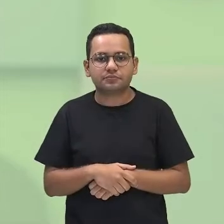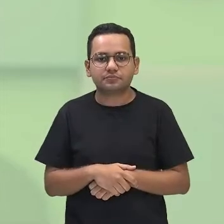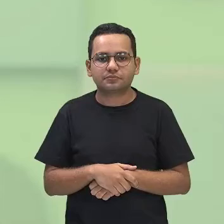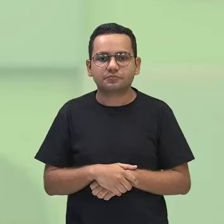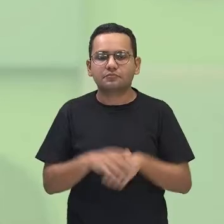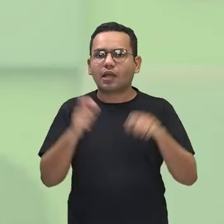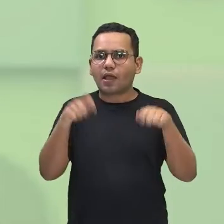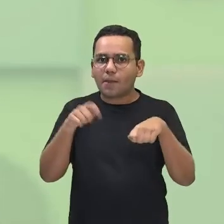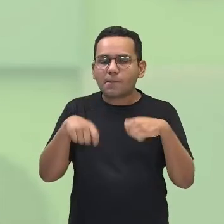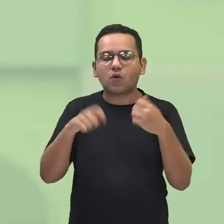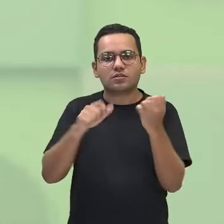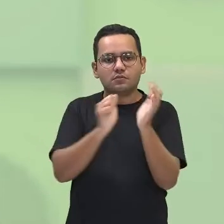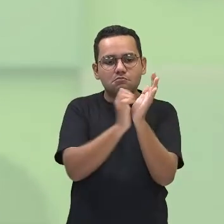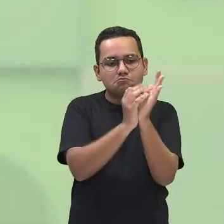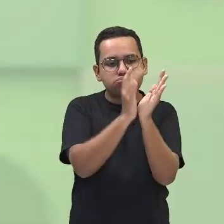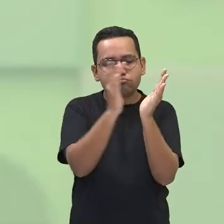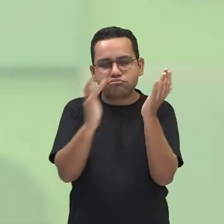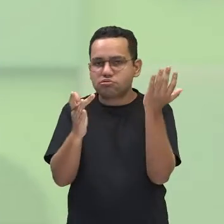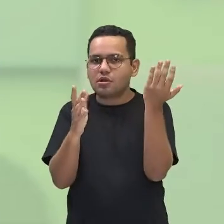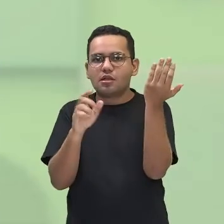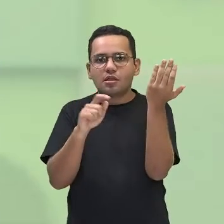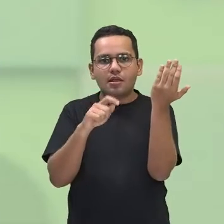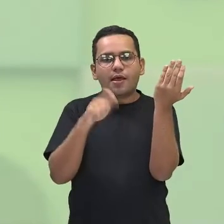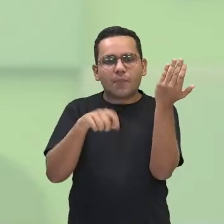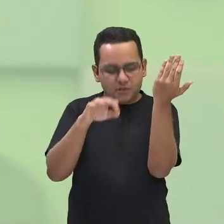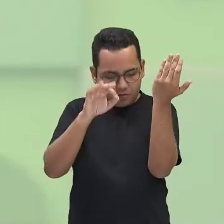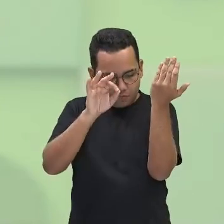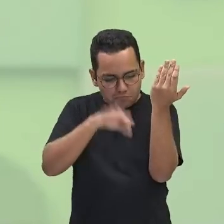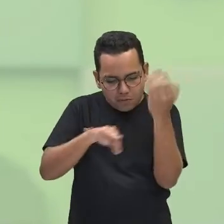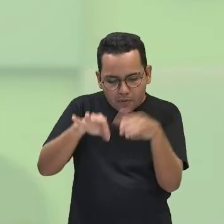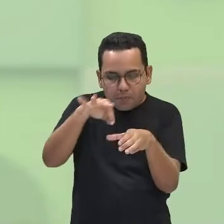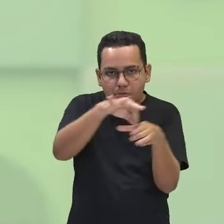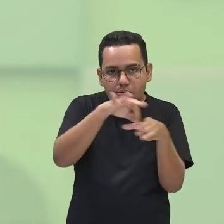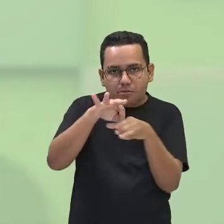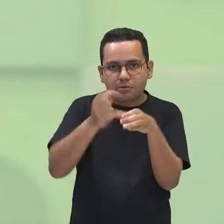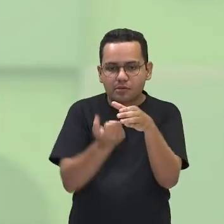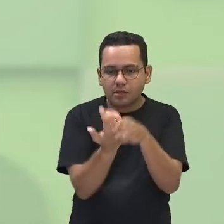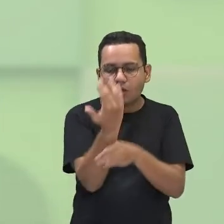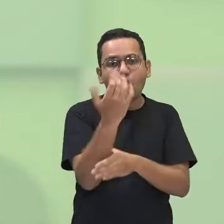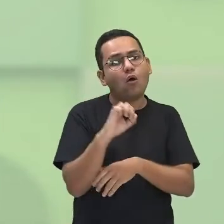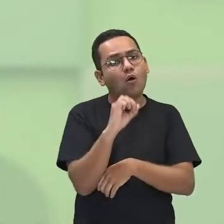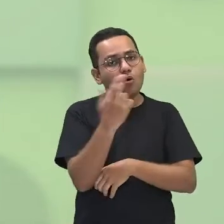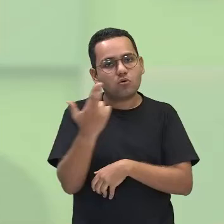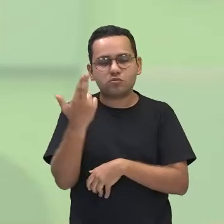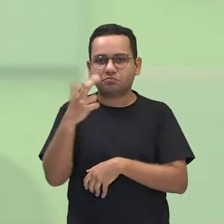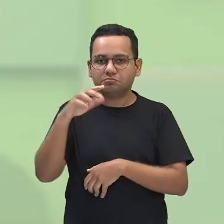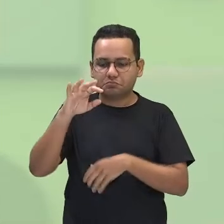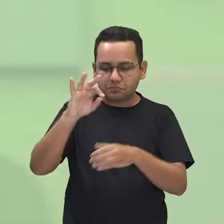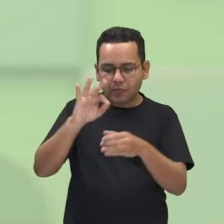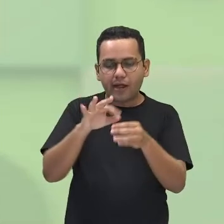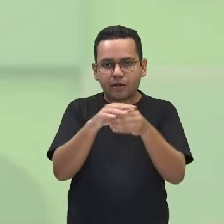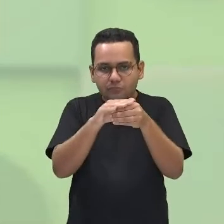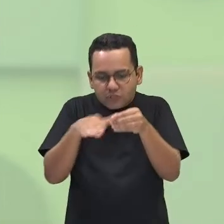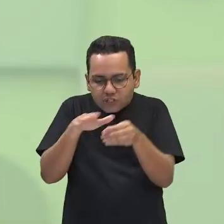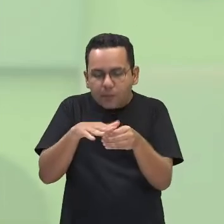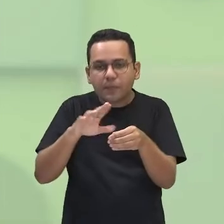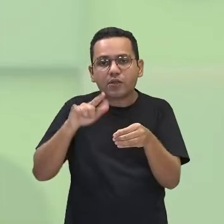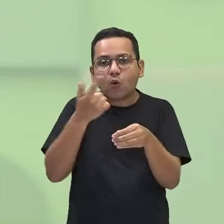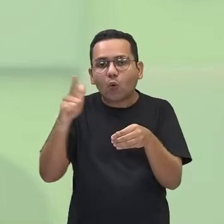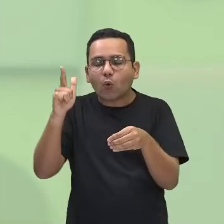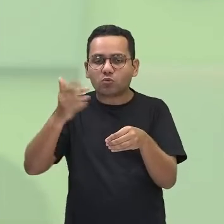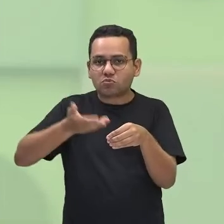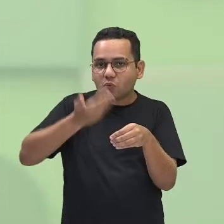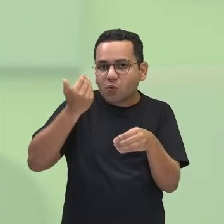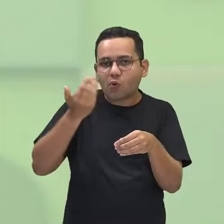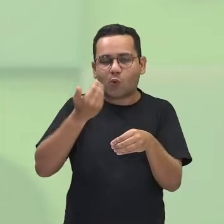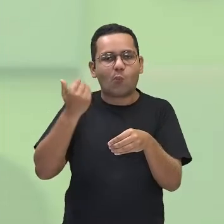podem germinar e podem servir de alimentação para outros animais e também para nós, né, para os